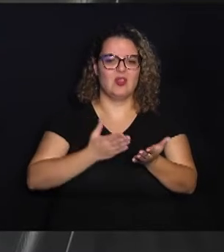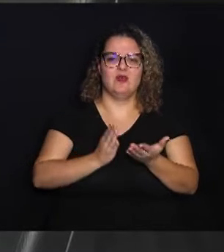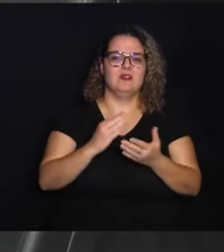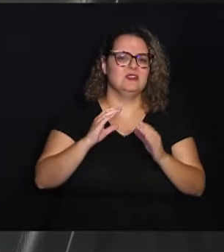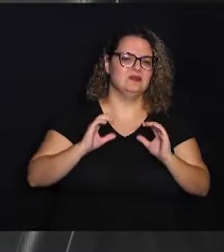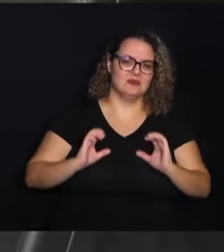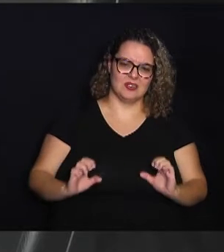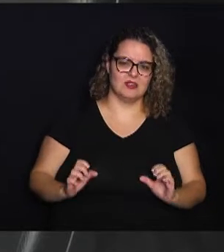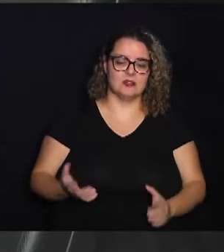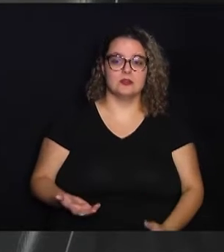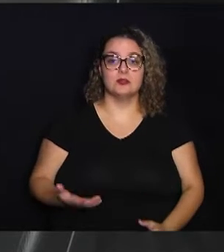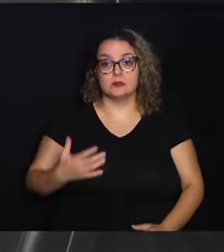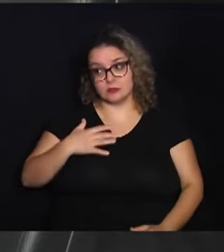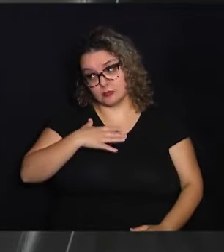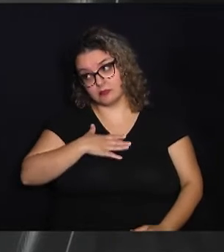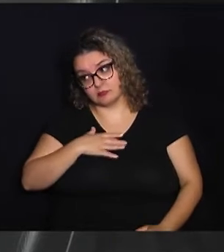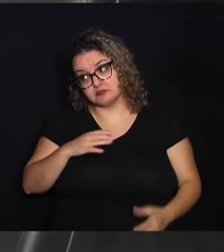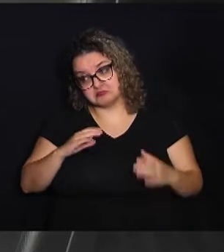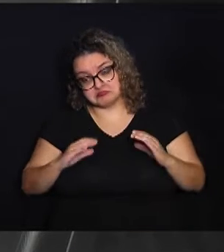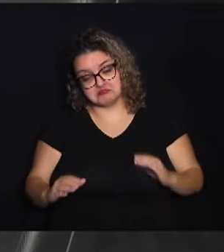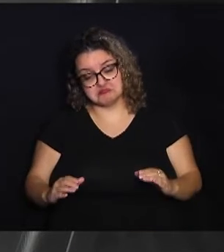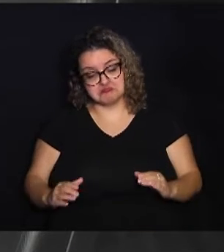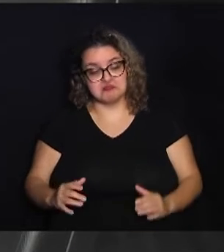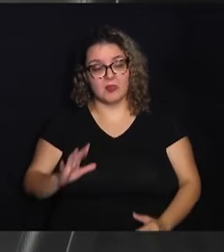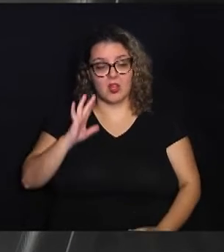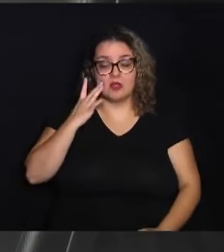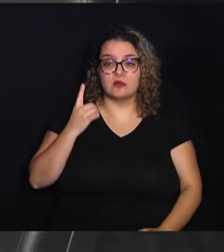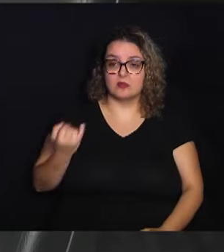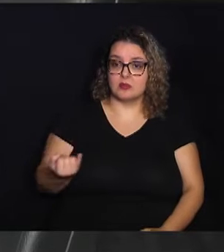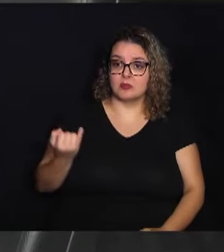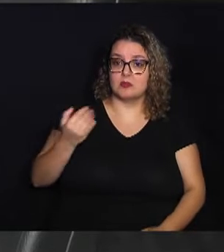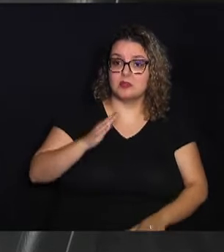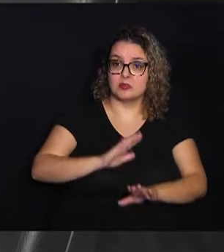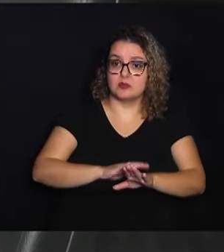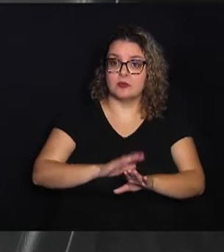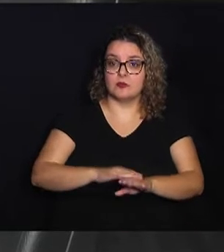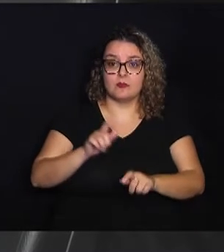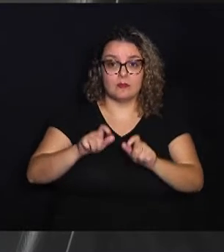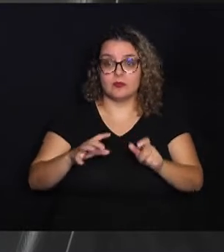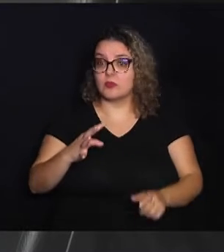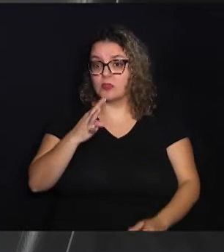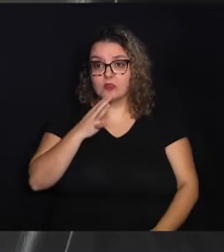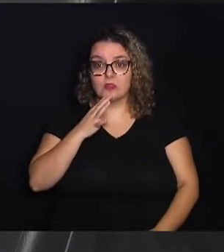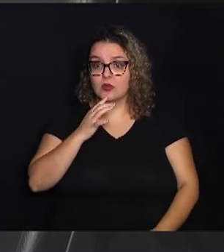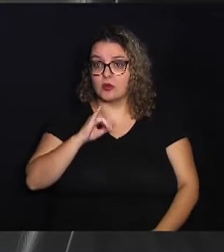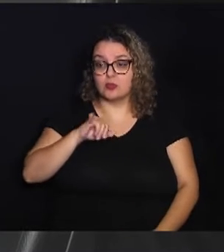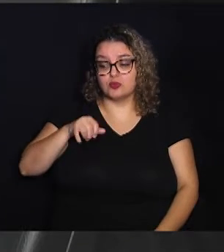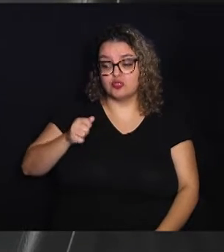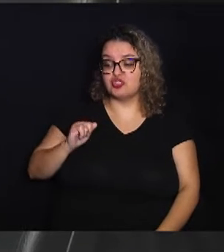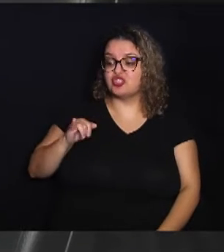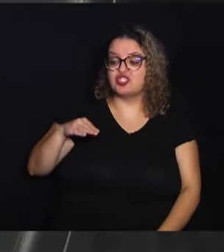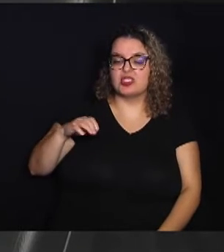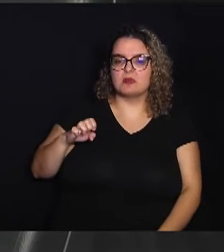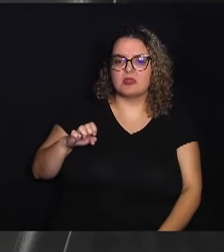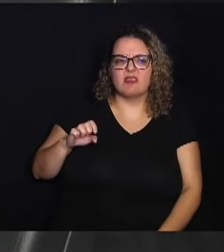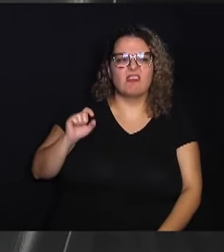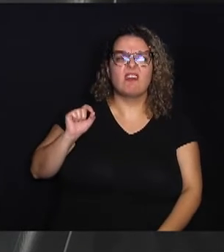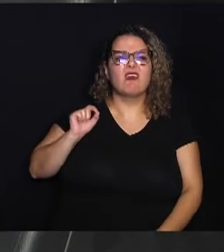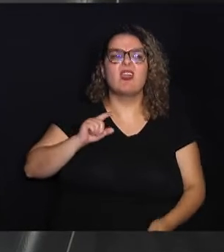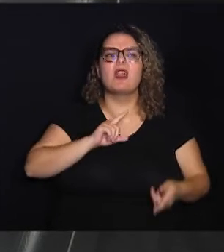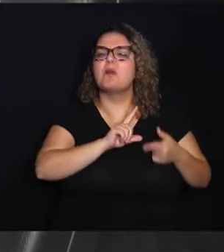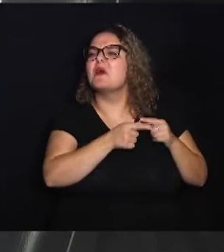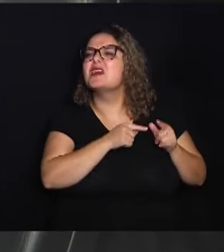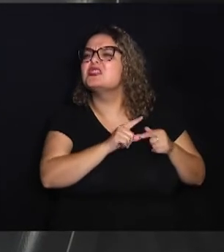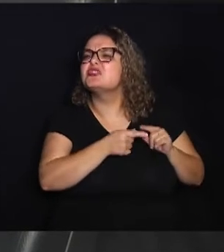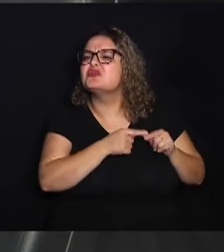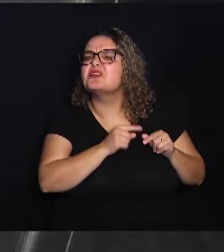Sim. Então eu me comportei desse jeito, acho que foi uma medida muito importante que eu tomei. As pessoas não conheciam o Jaime. Ah, quem que é o Jaime? Quem que é o Major Jaime? Quem